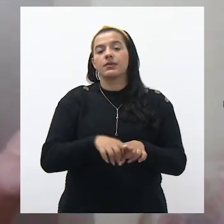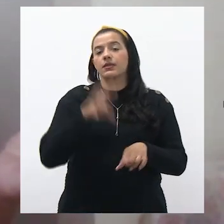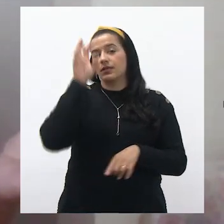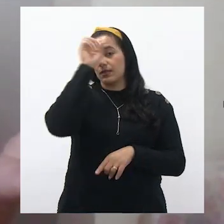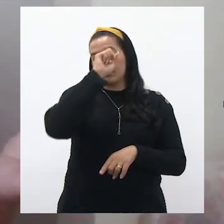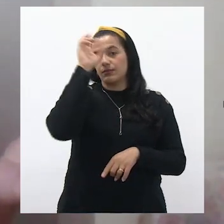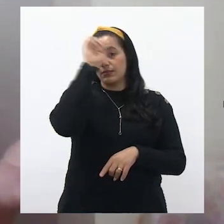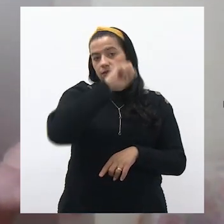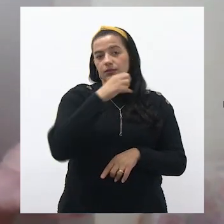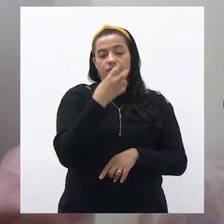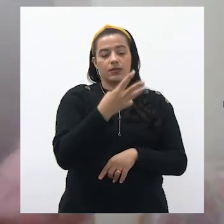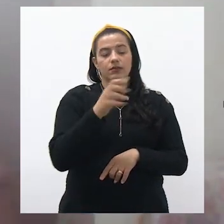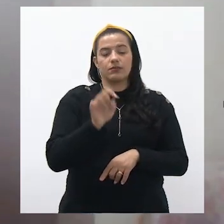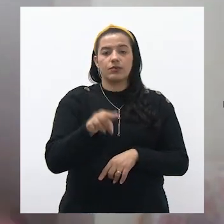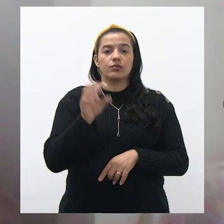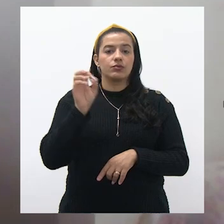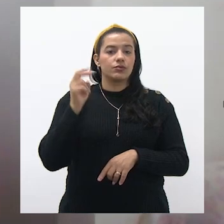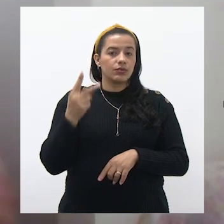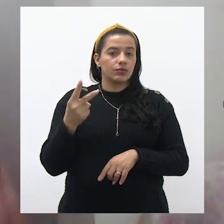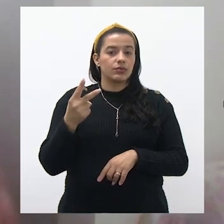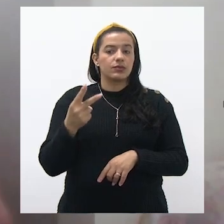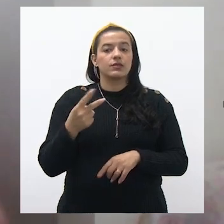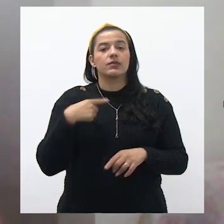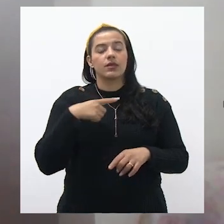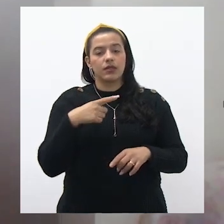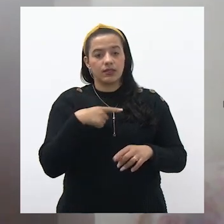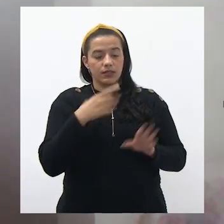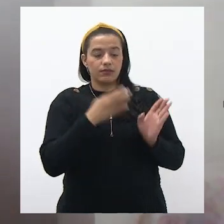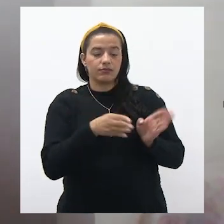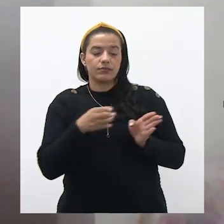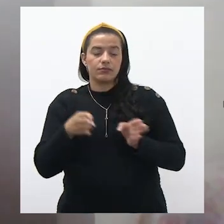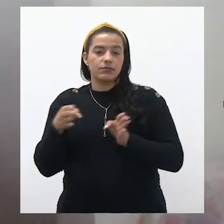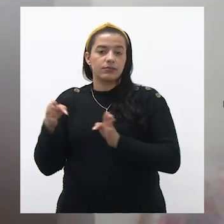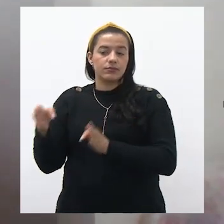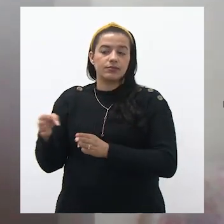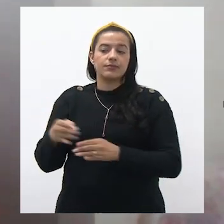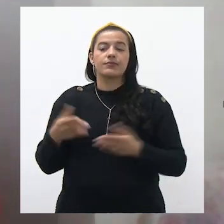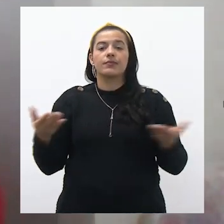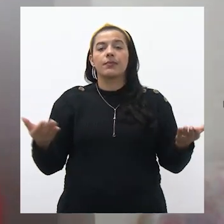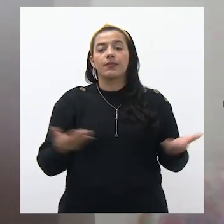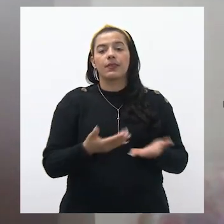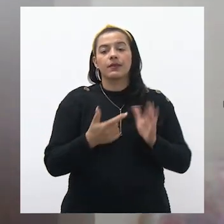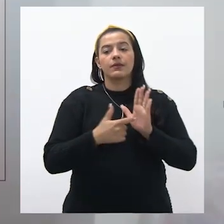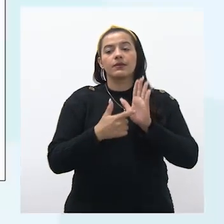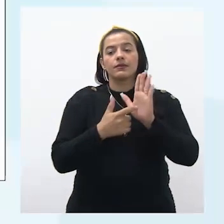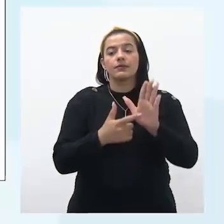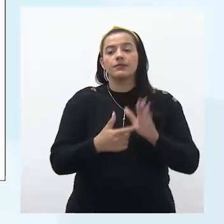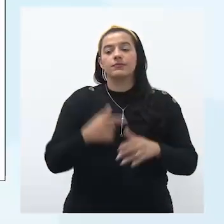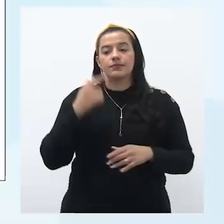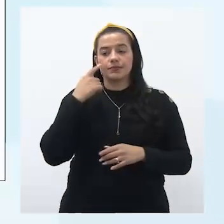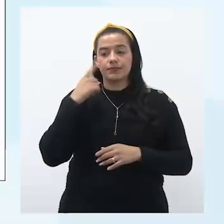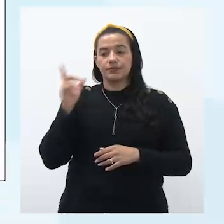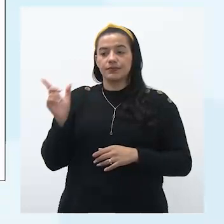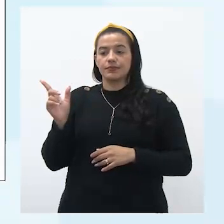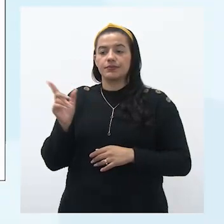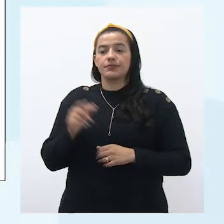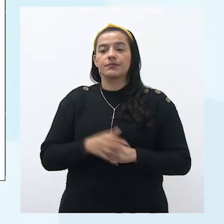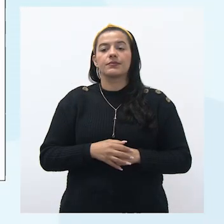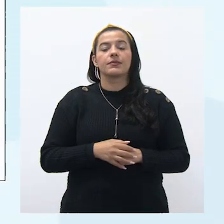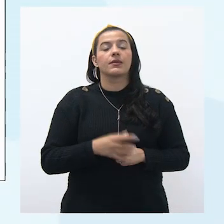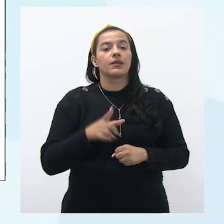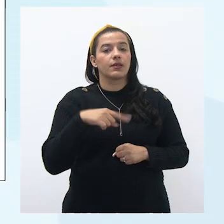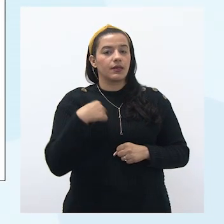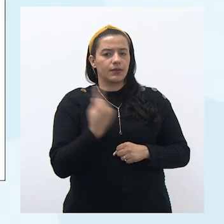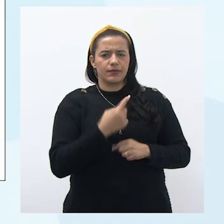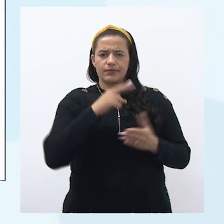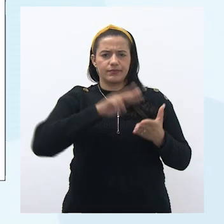aprendizagem 3.2, ou seja, ela tem uma sequência. Por isso que eu queria mostrar agora para vocês nesse próximo slide, não é para que a gente possa